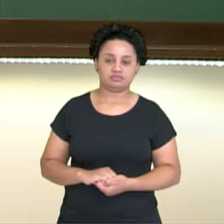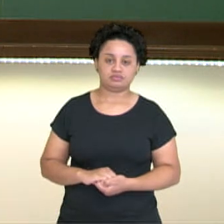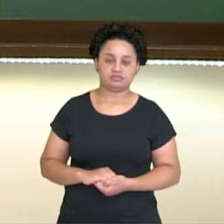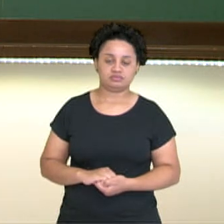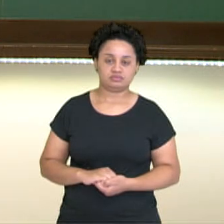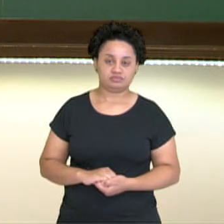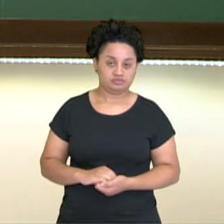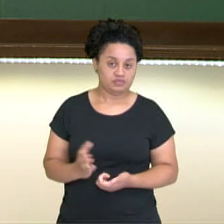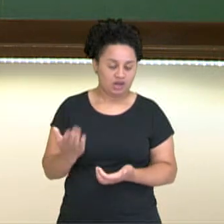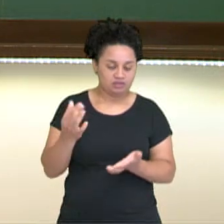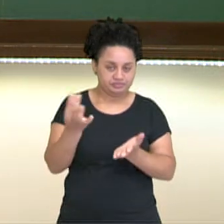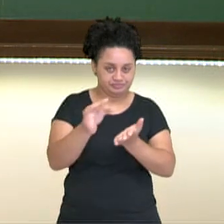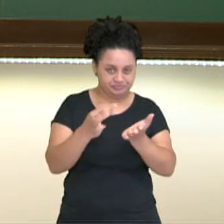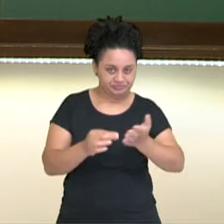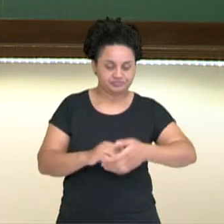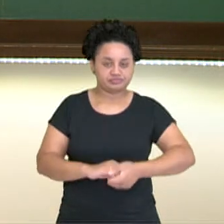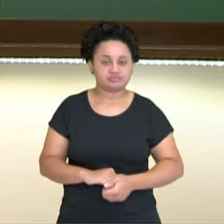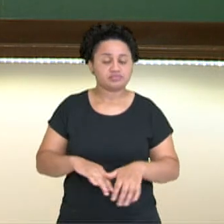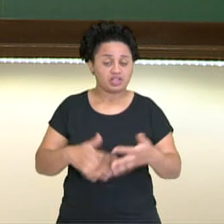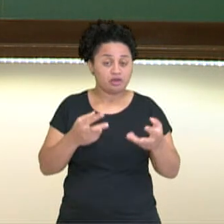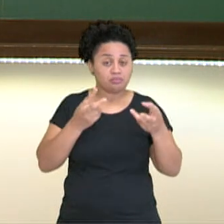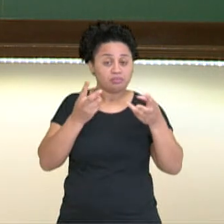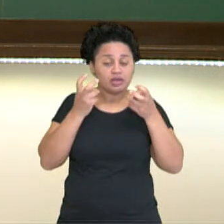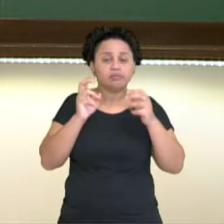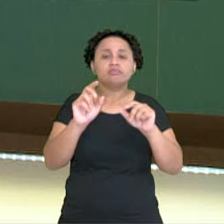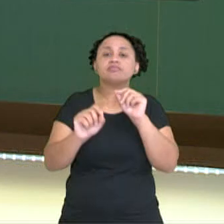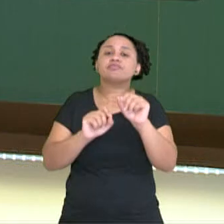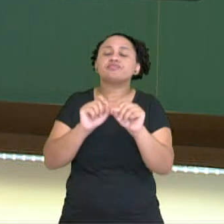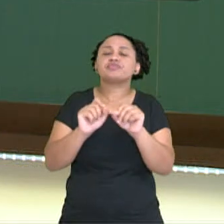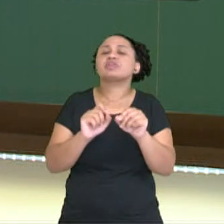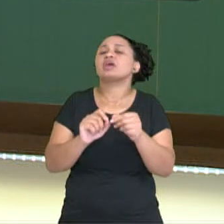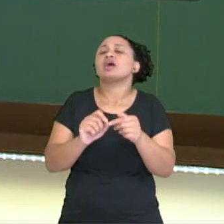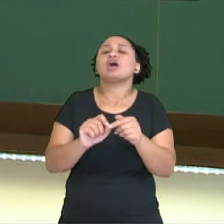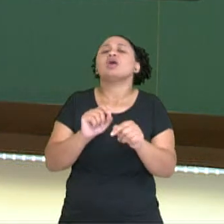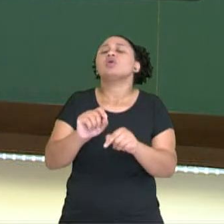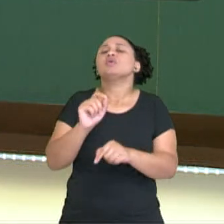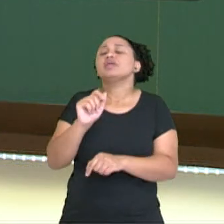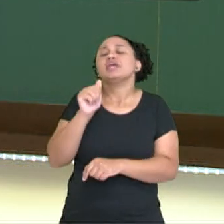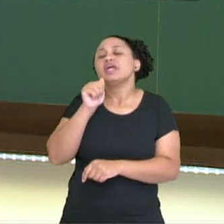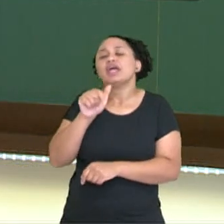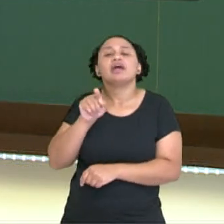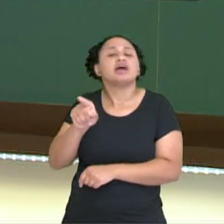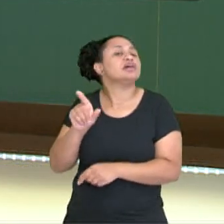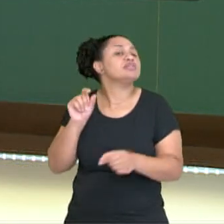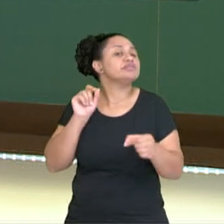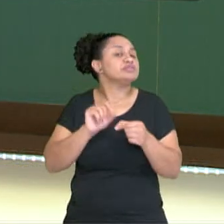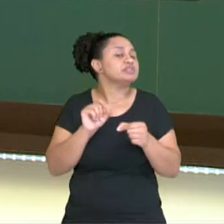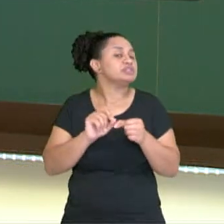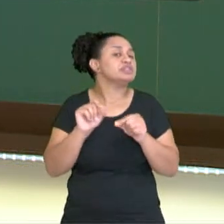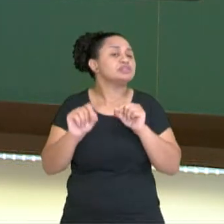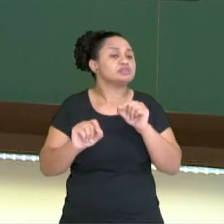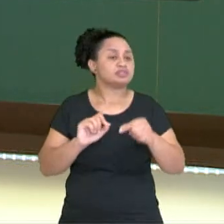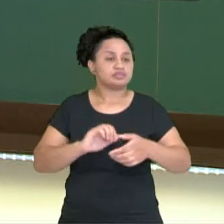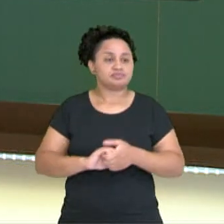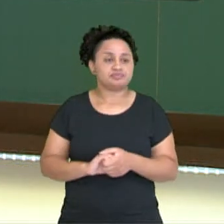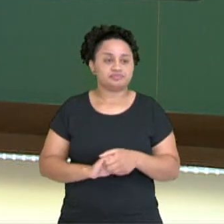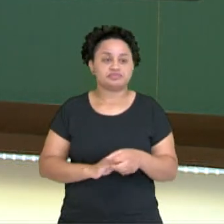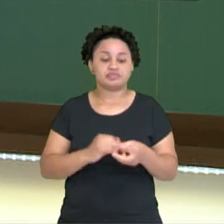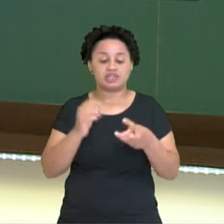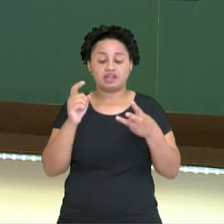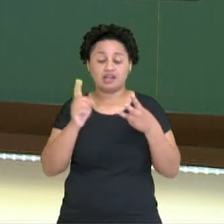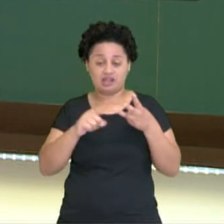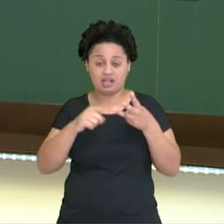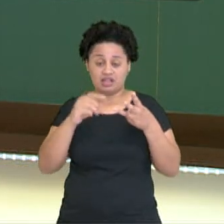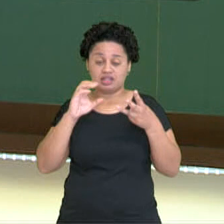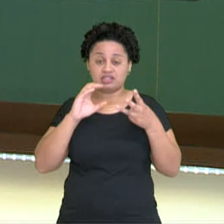Let's check, vamos corrigir? Então, olha só, what is she doing? O que ela está fazendo? She is mowing the lawn. Ela